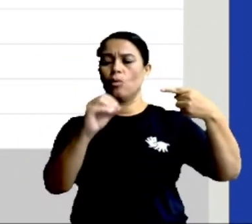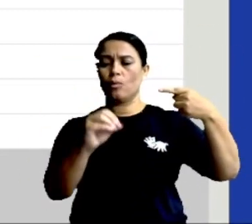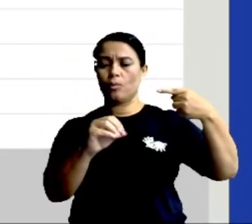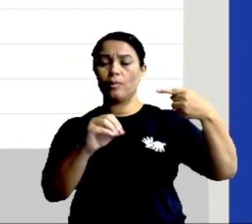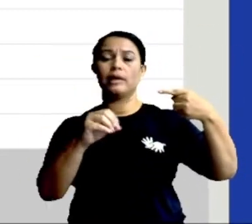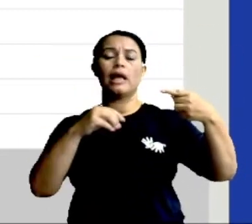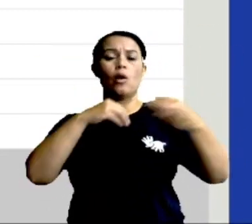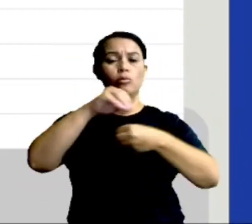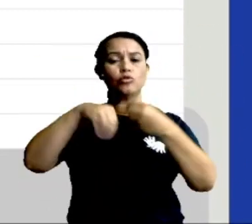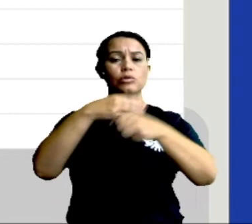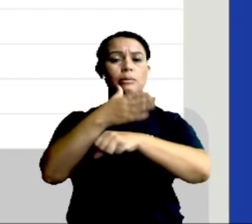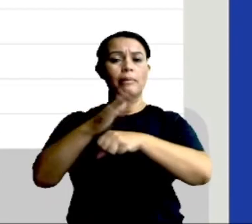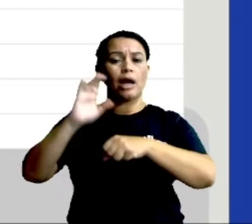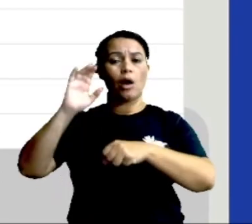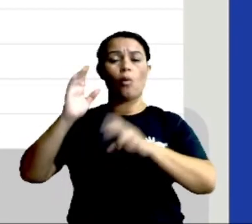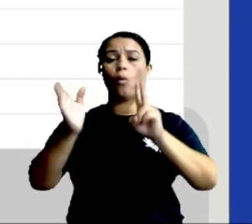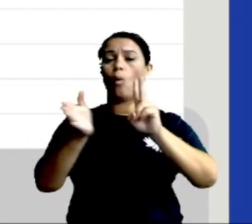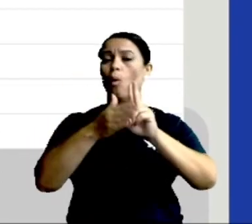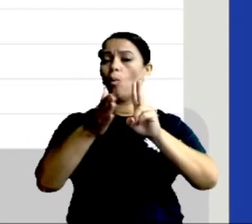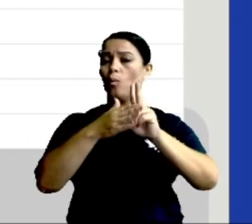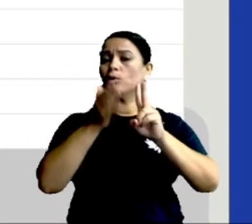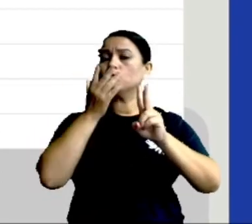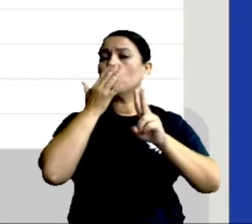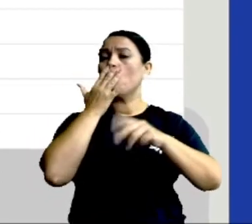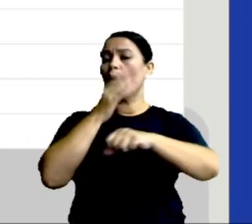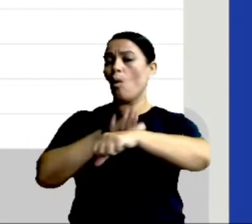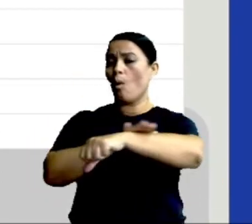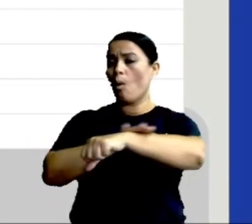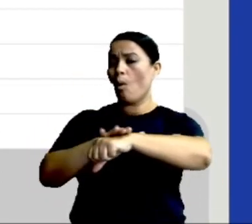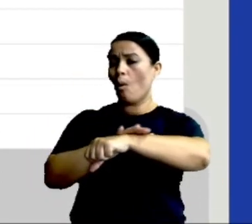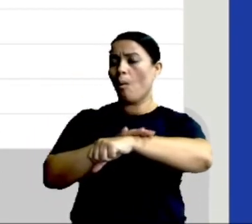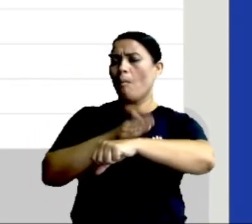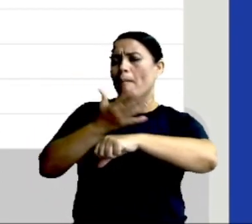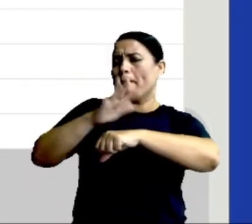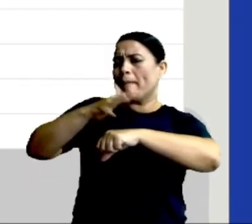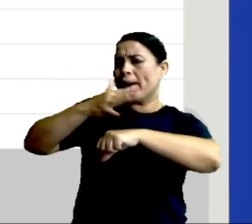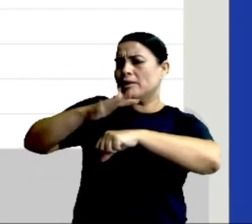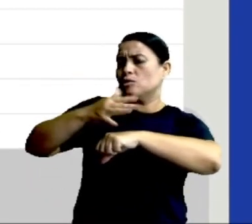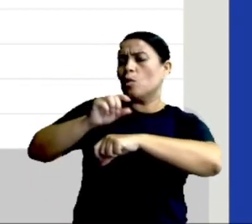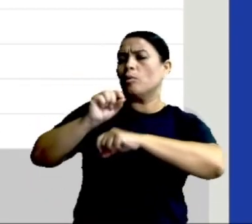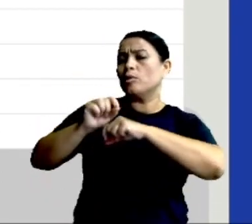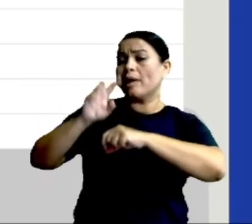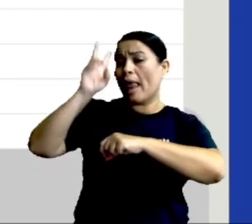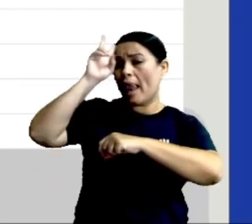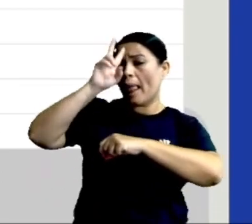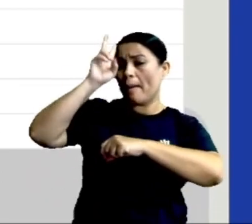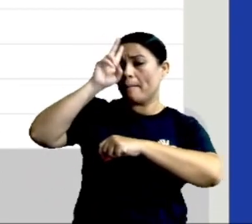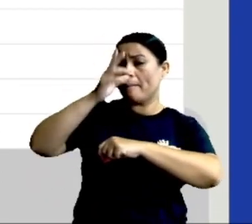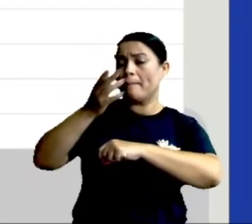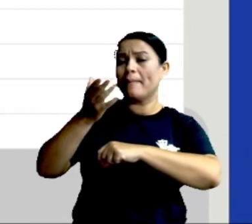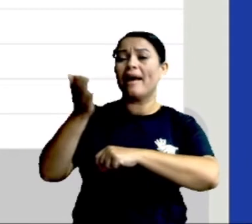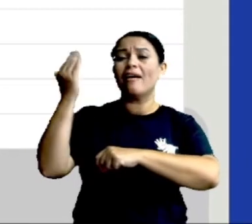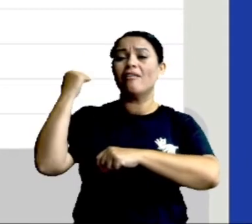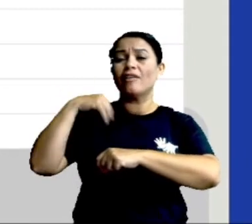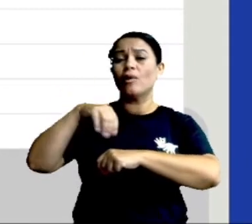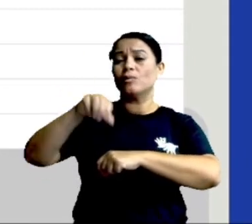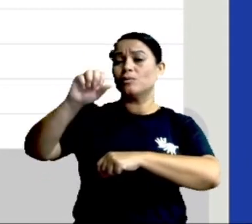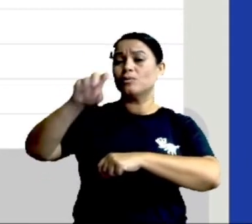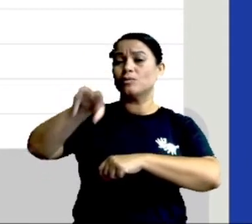o mestiço de branco com o índio. A coloração da pele era cobreada, lembrava os mamelucos